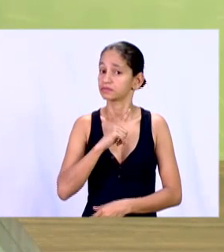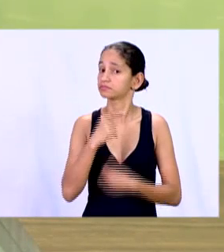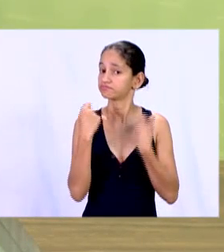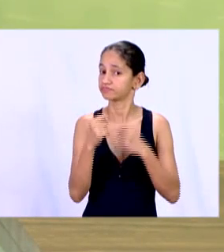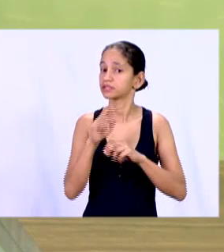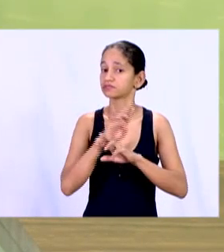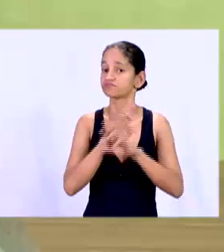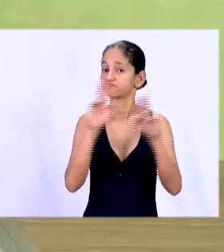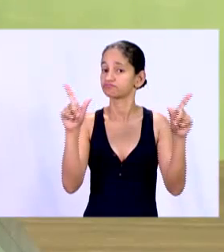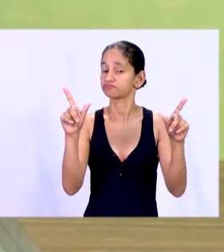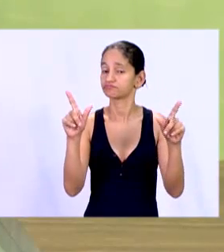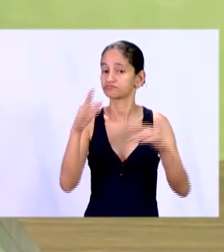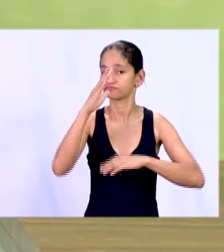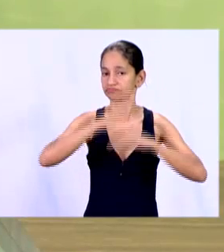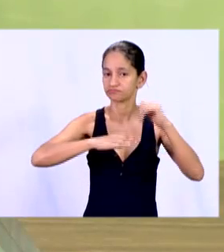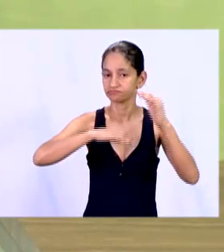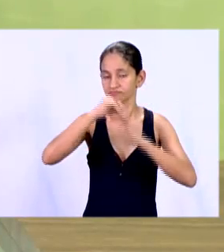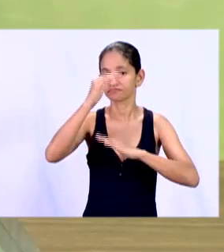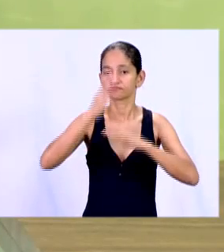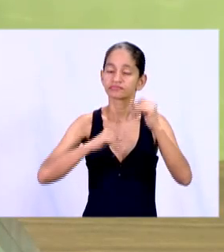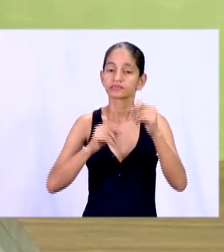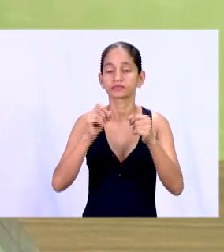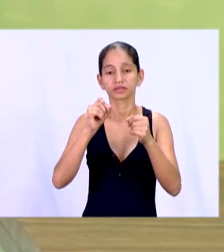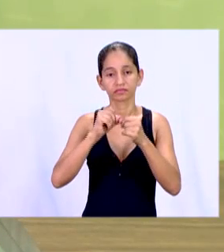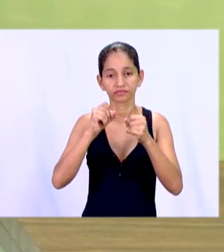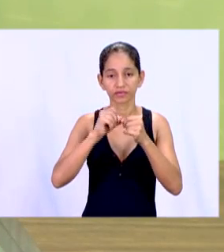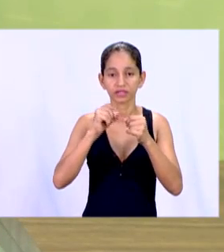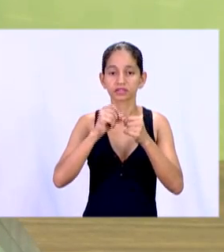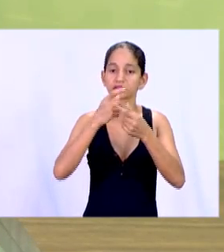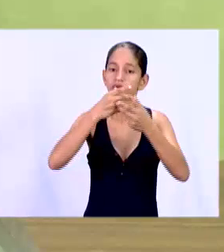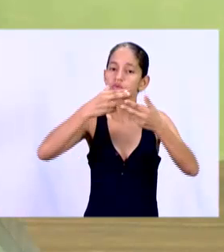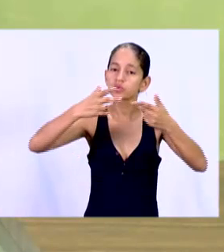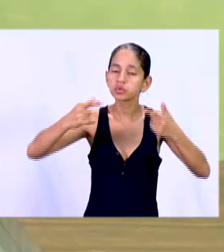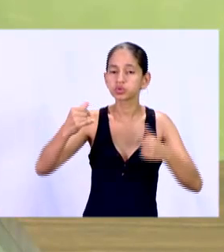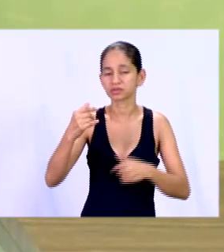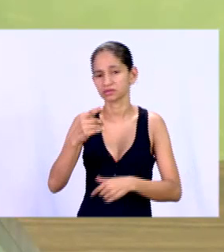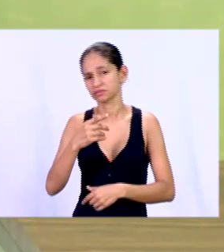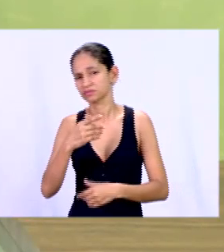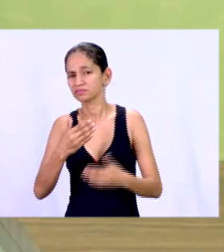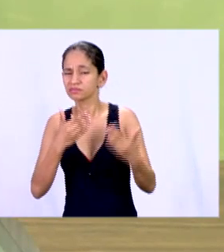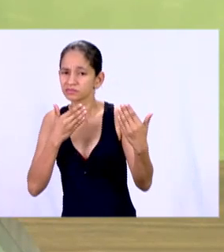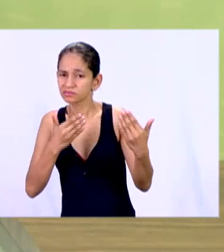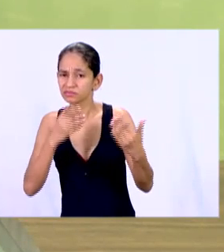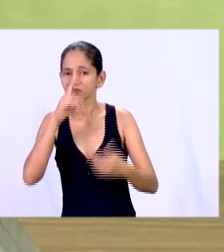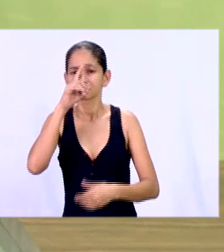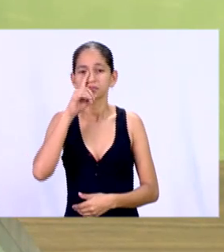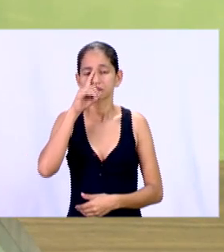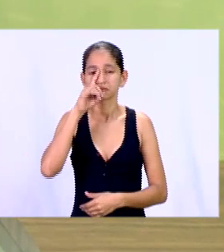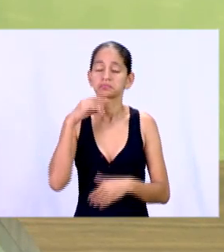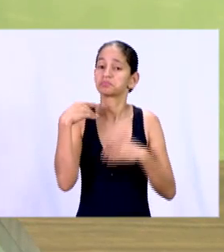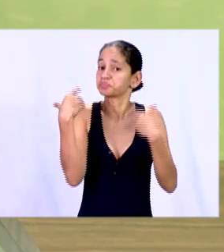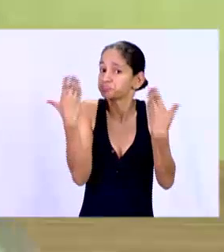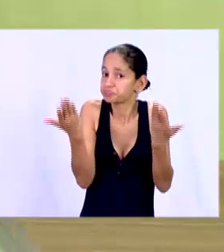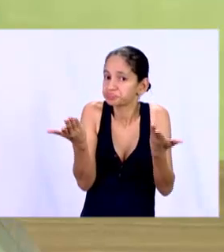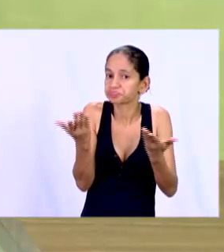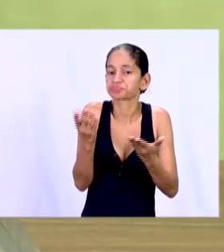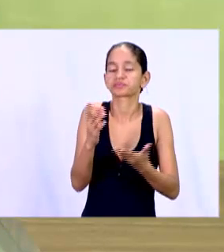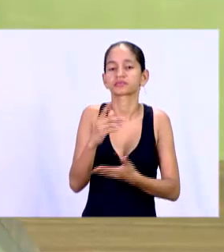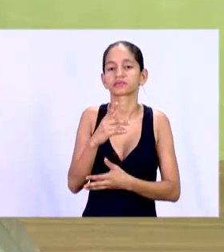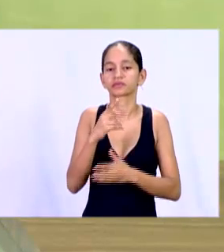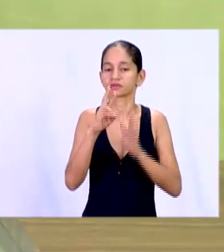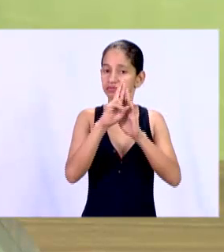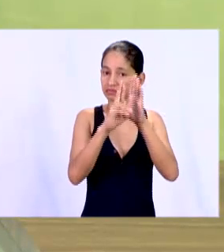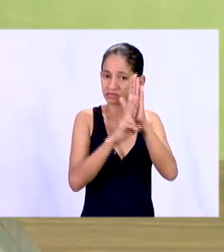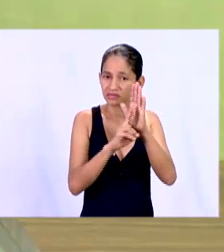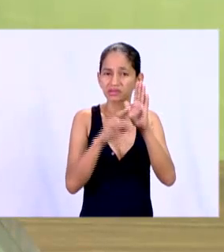ao colega de profissão, criar situações que coloquem em risco a credibilidade da empresa, desrespeitar as normas da